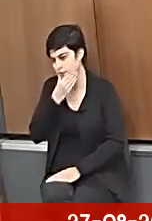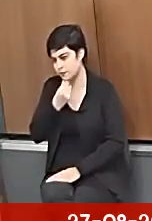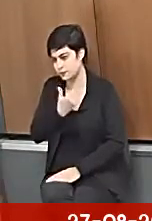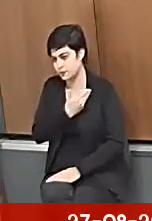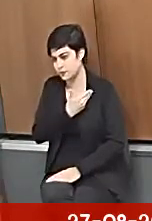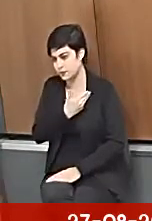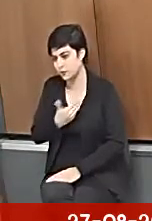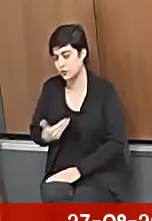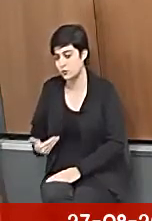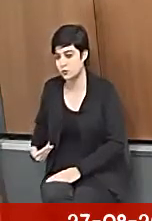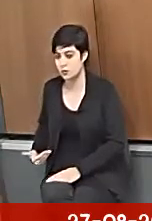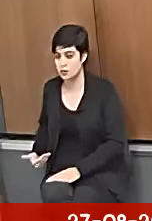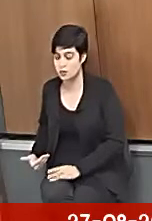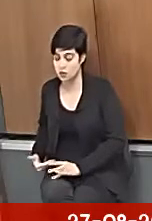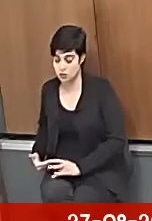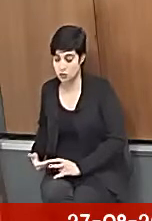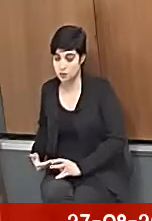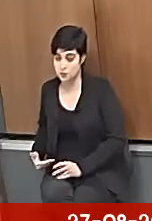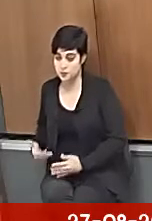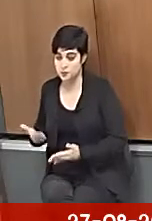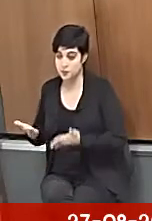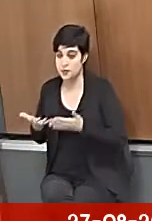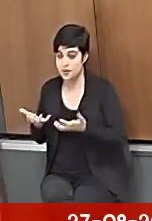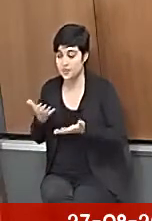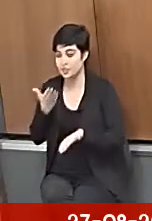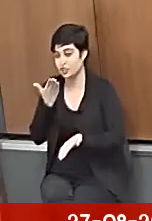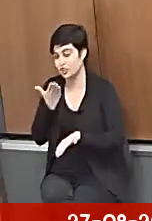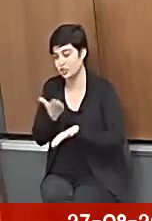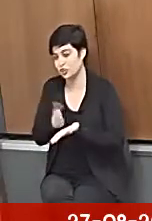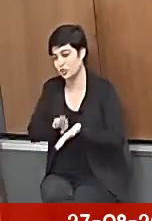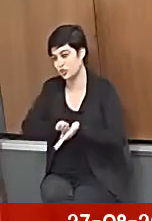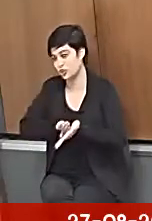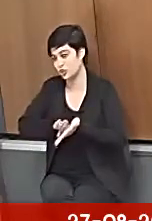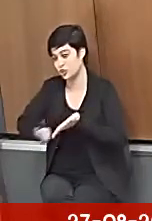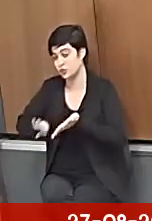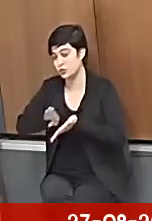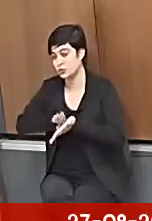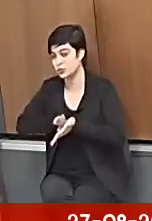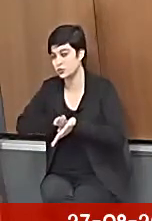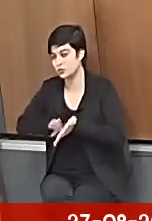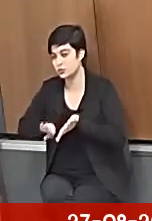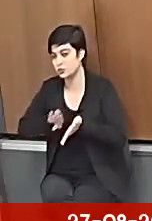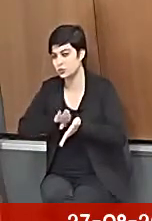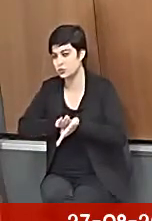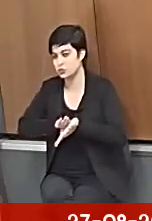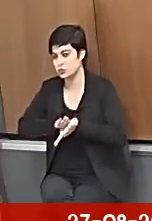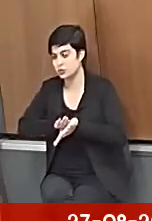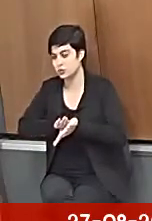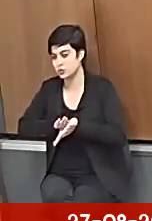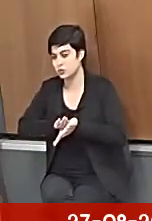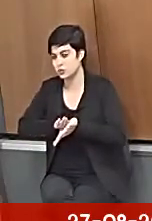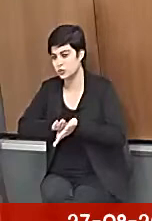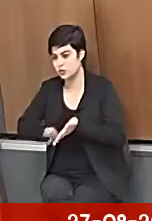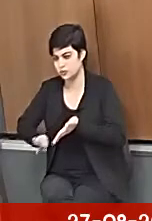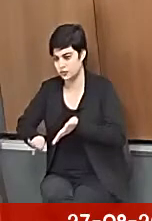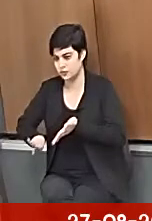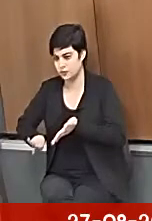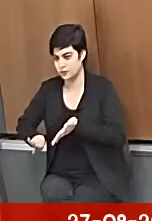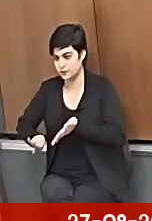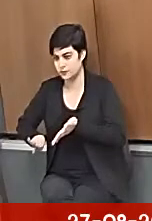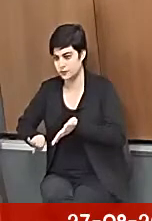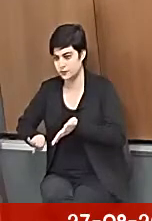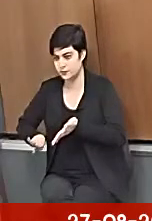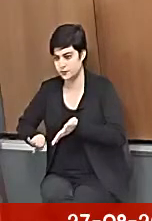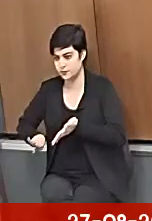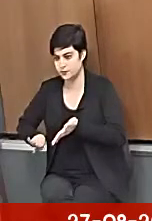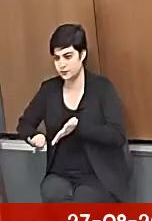está querendo tirar as cotas da aam querendo é abrir mais a